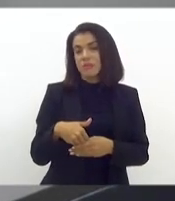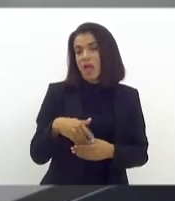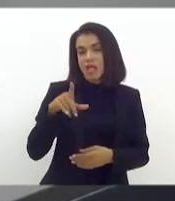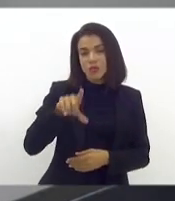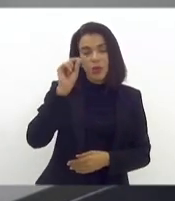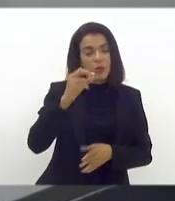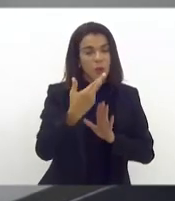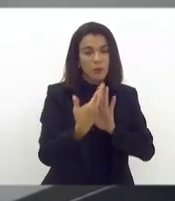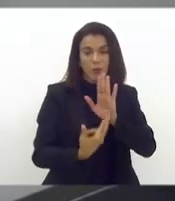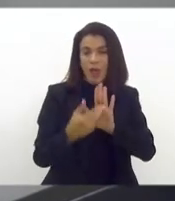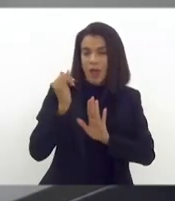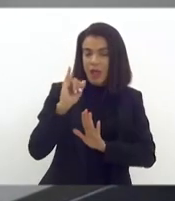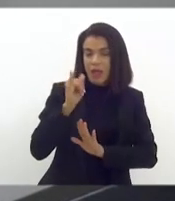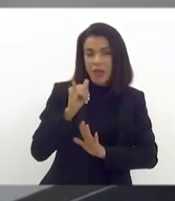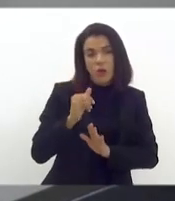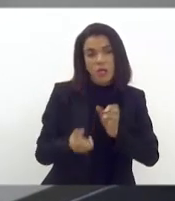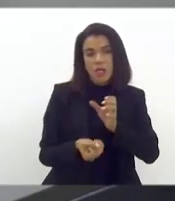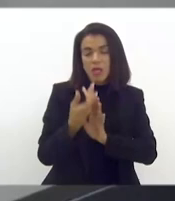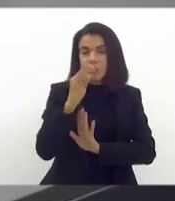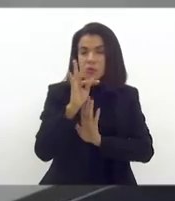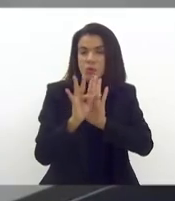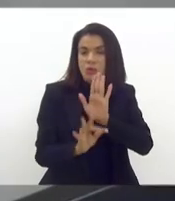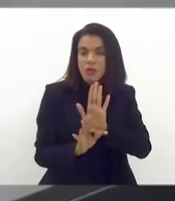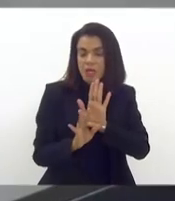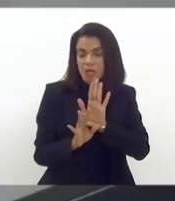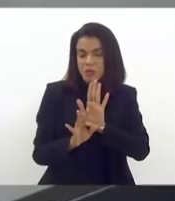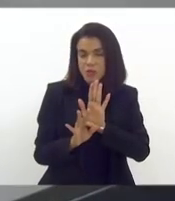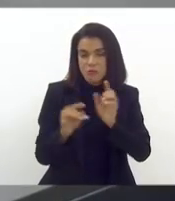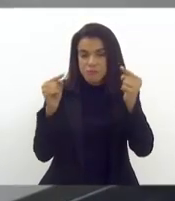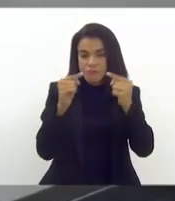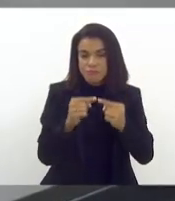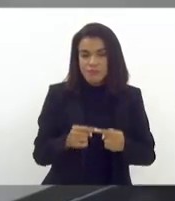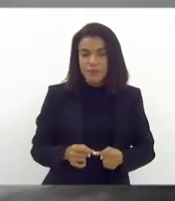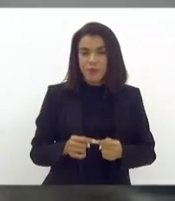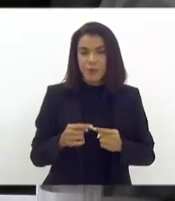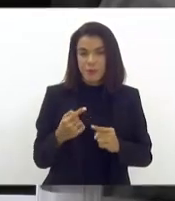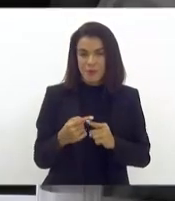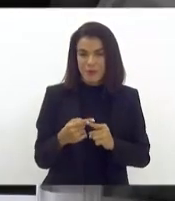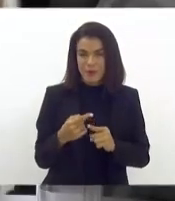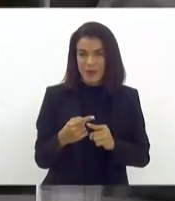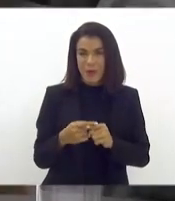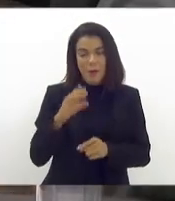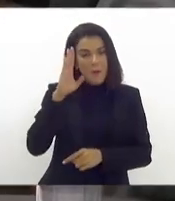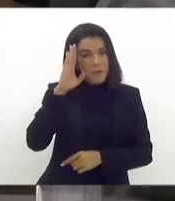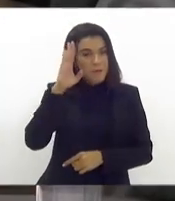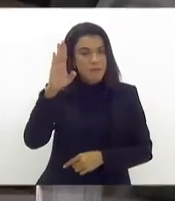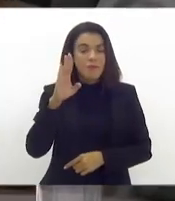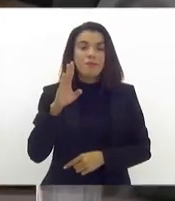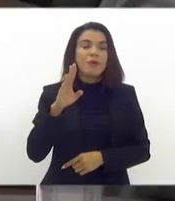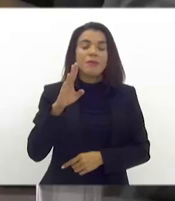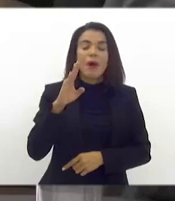vencido e faz o texto com a propriedade necessária. Acho que é porque mais... como não é obrigatório, eu acho que isso tira o principal elemento negativo que